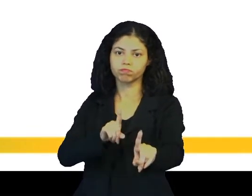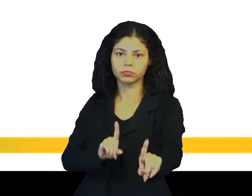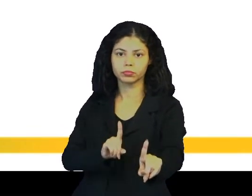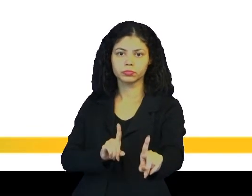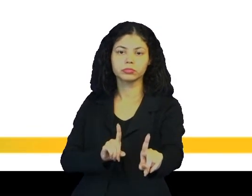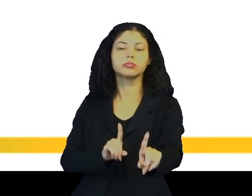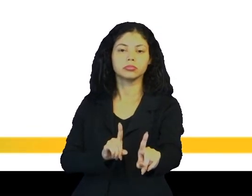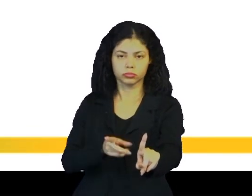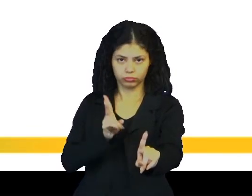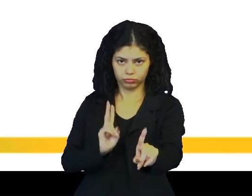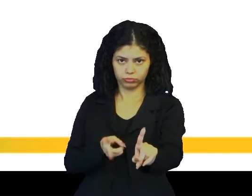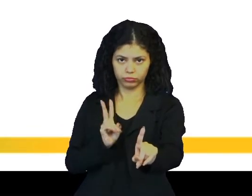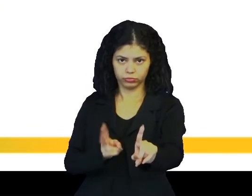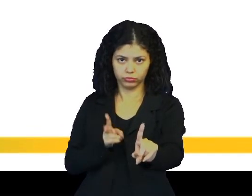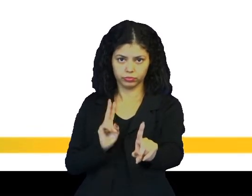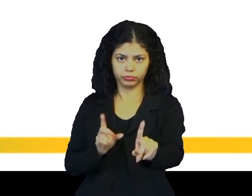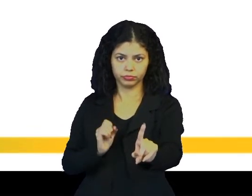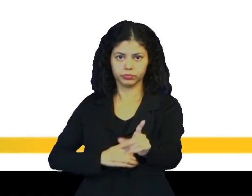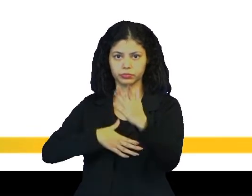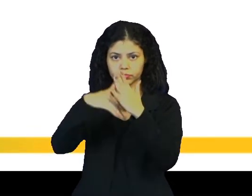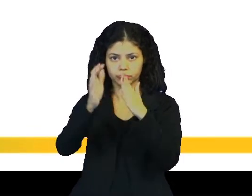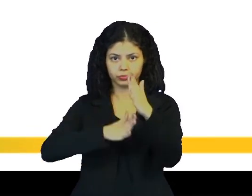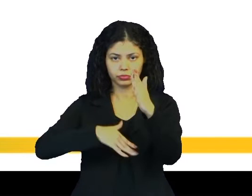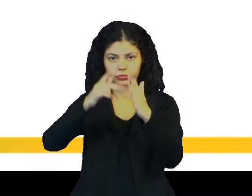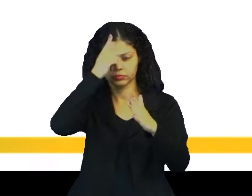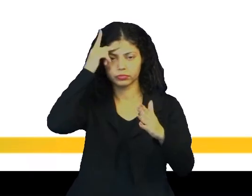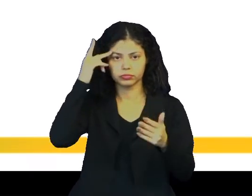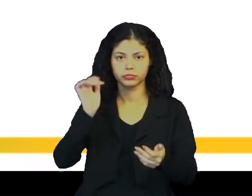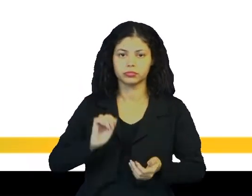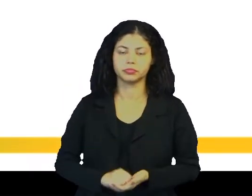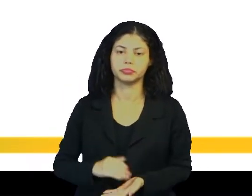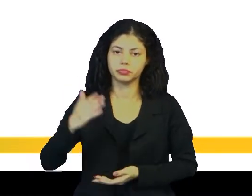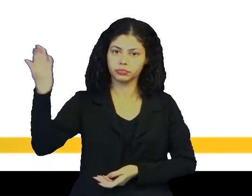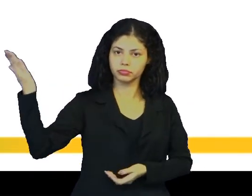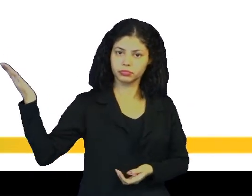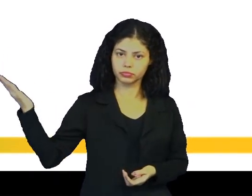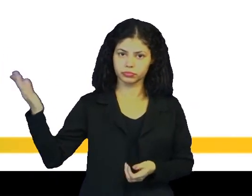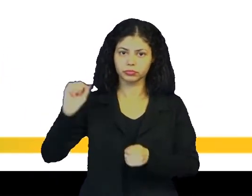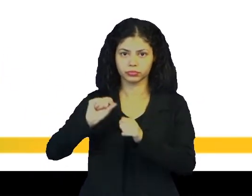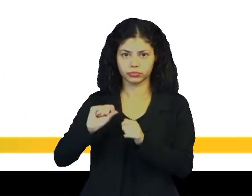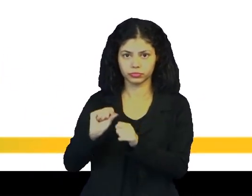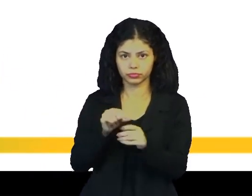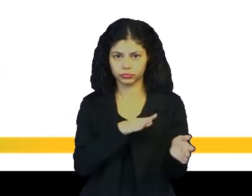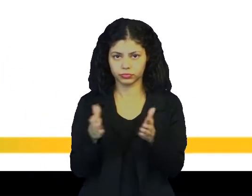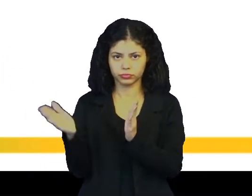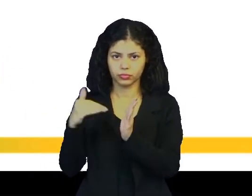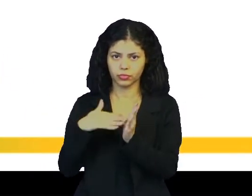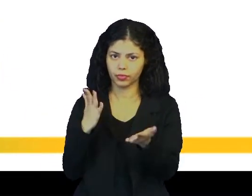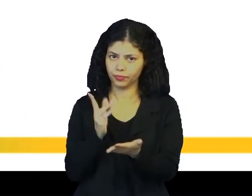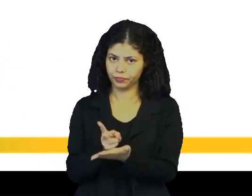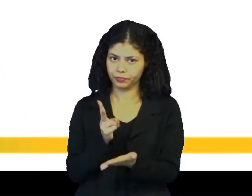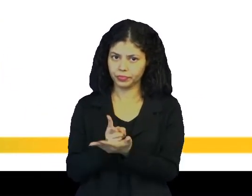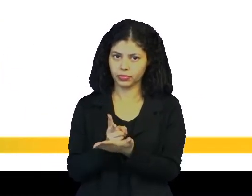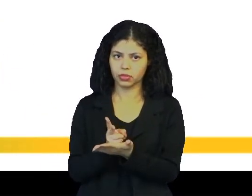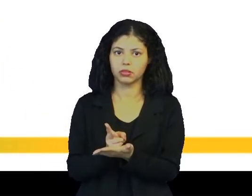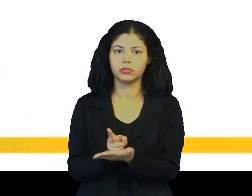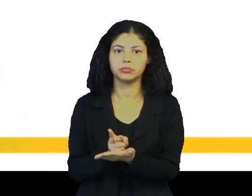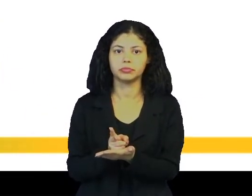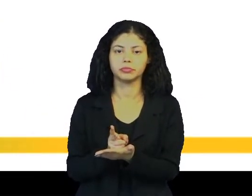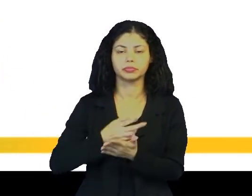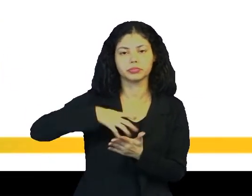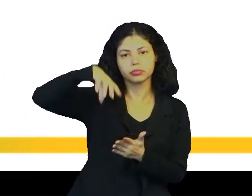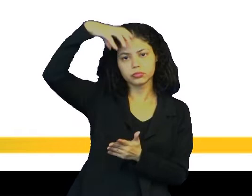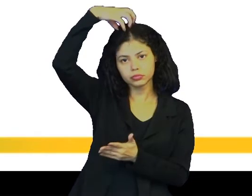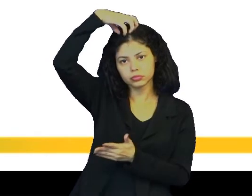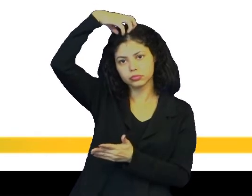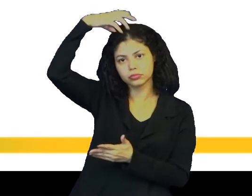né? Aquelas pessoas que eram pintadas ali e faziam parte ali, até mesmo, né, sendo um